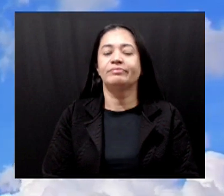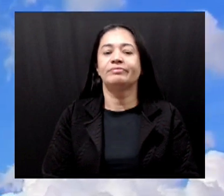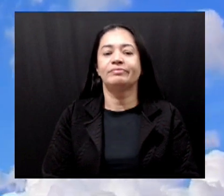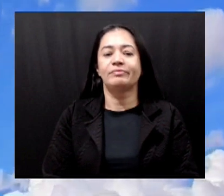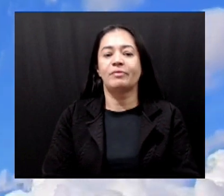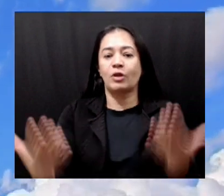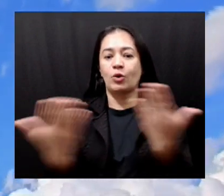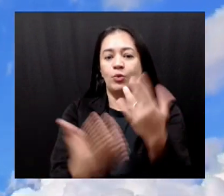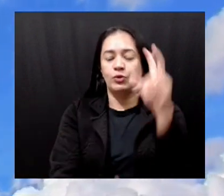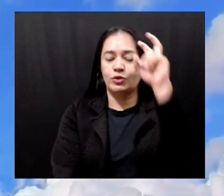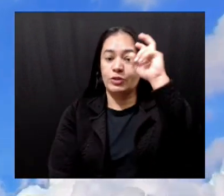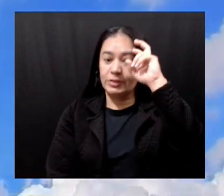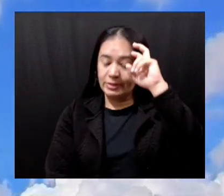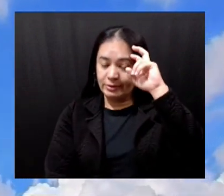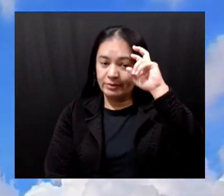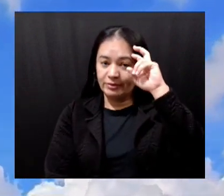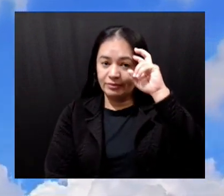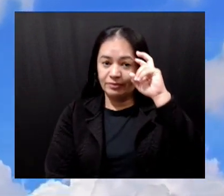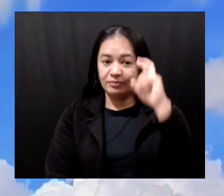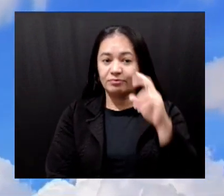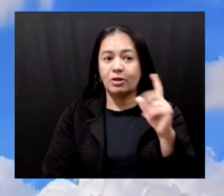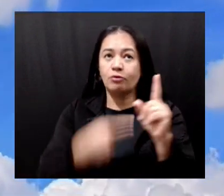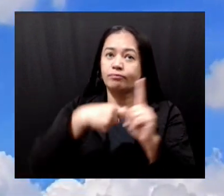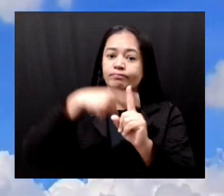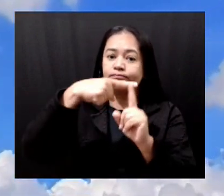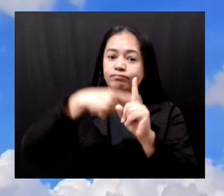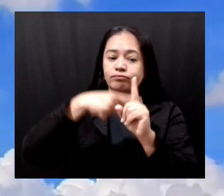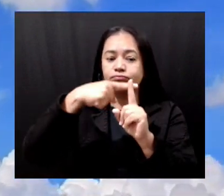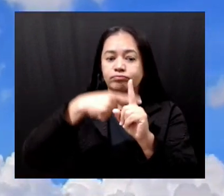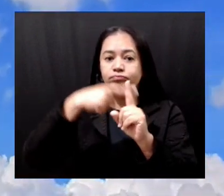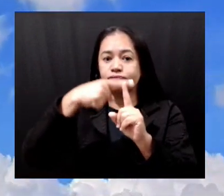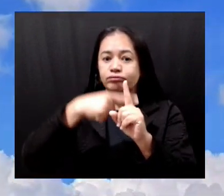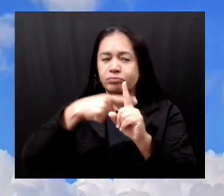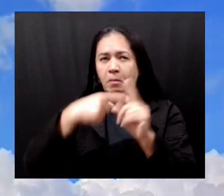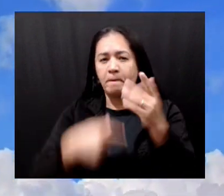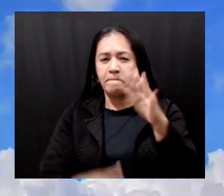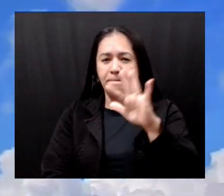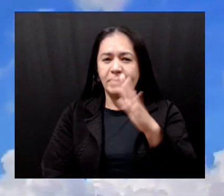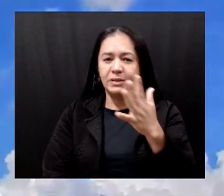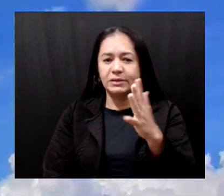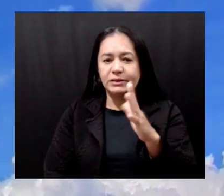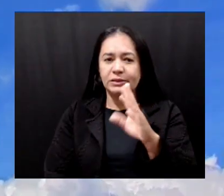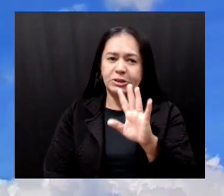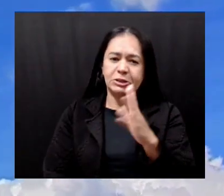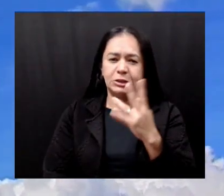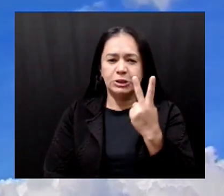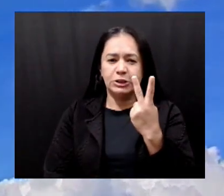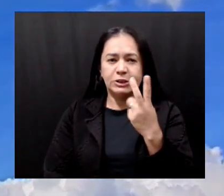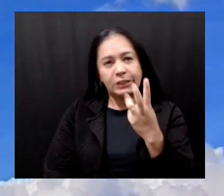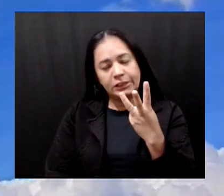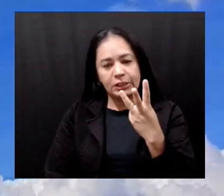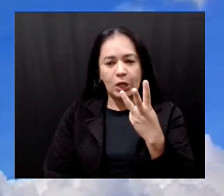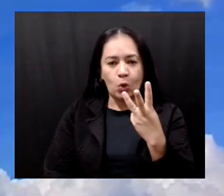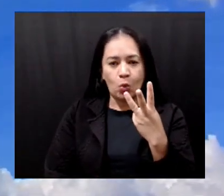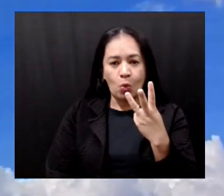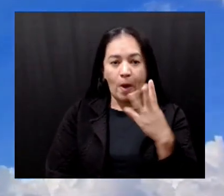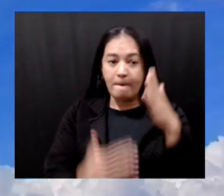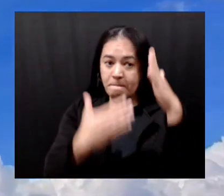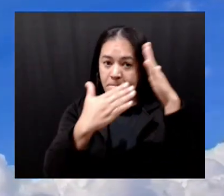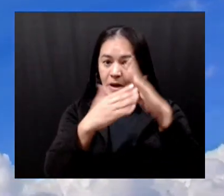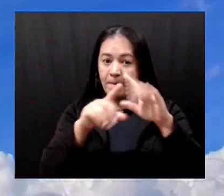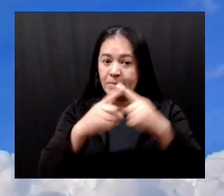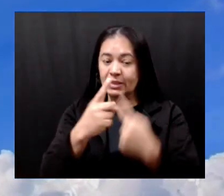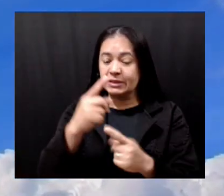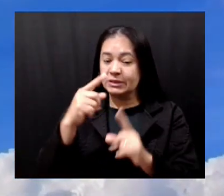quinta-feira, as temperaturas máximas devem permanecer em torno de 23 graus, porém as mínimas